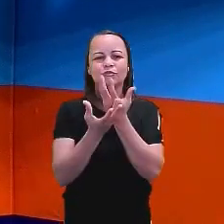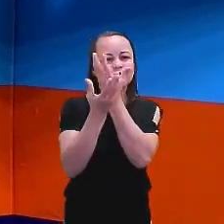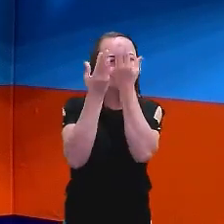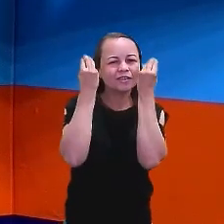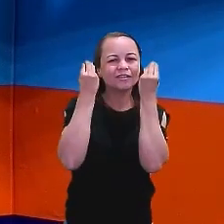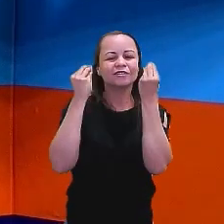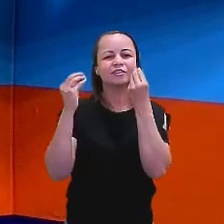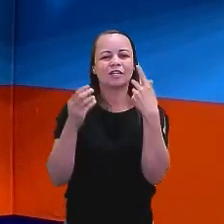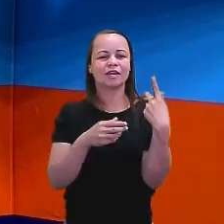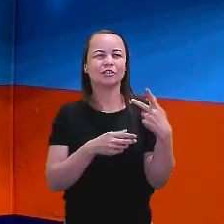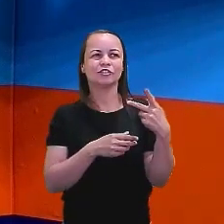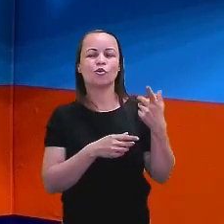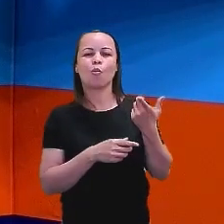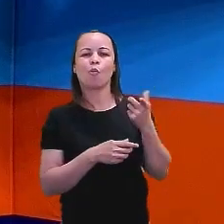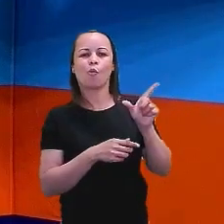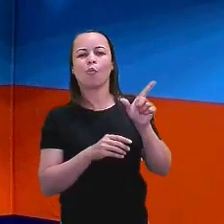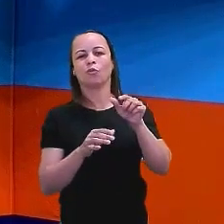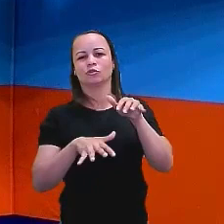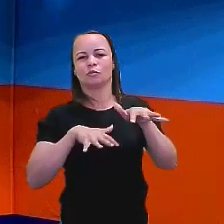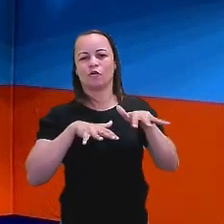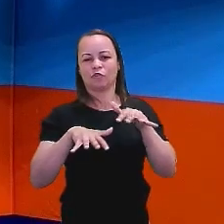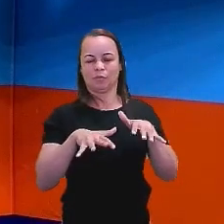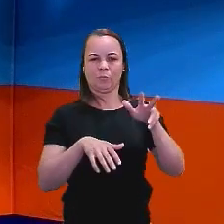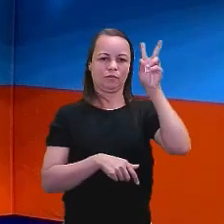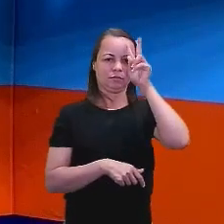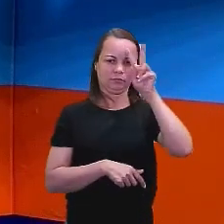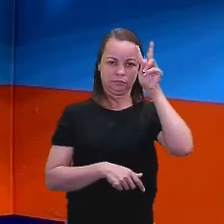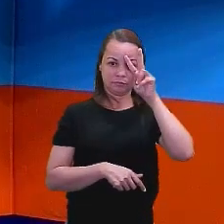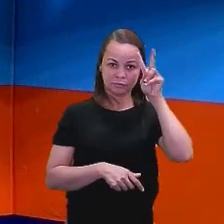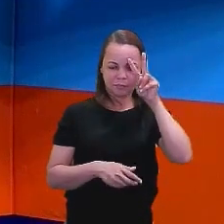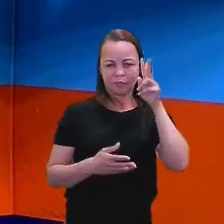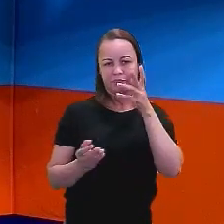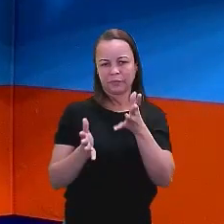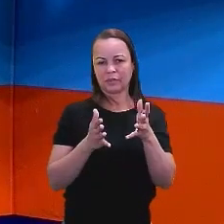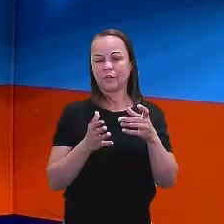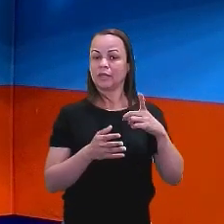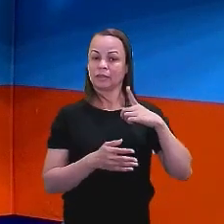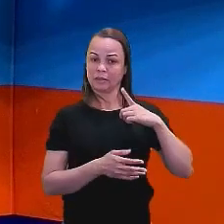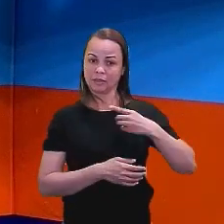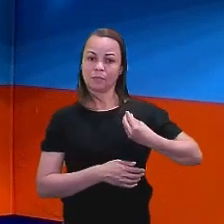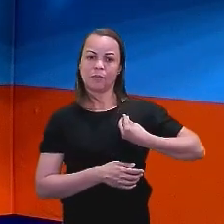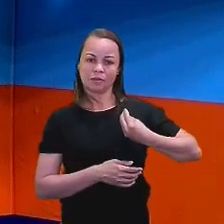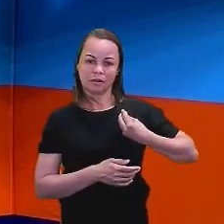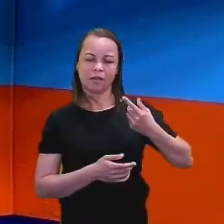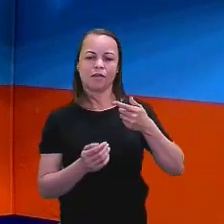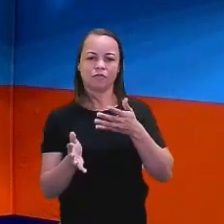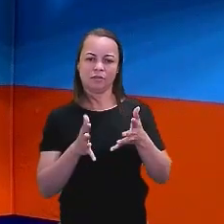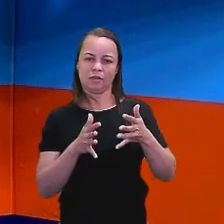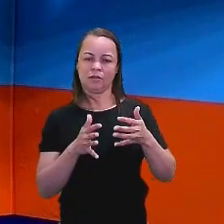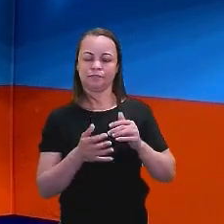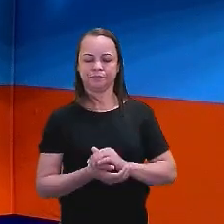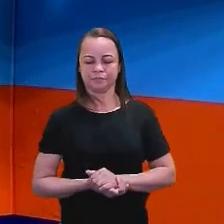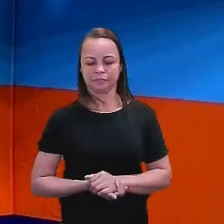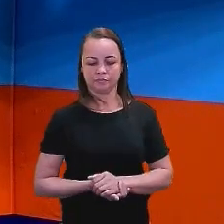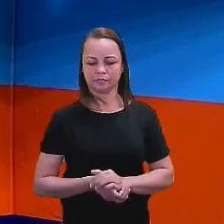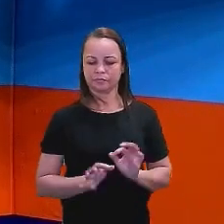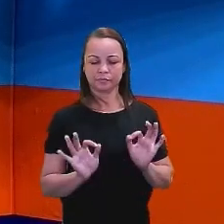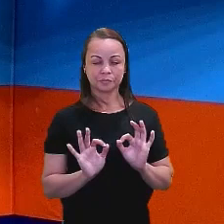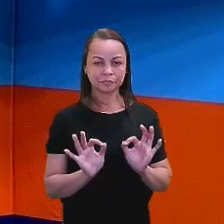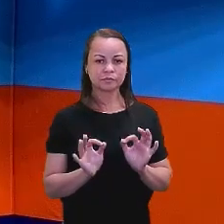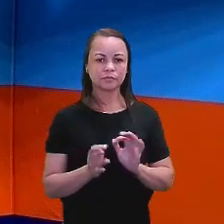esse outro movimento histórico que também existiu paralelo? Não, a